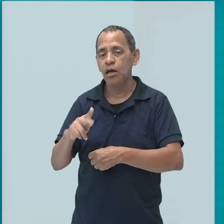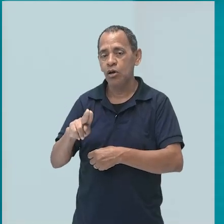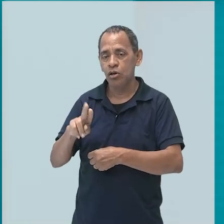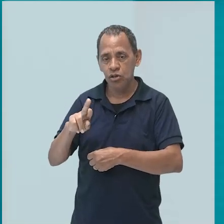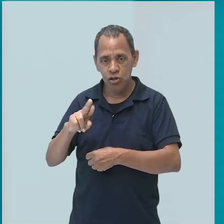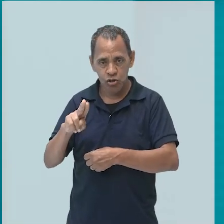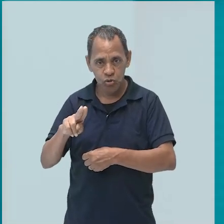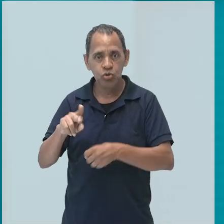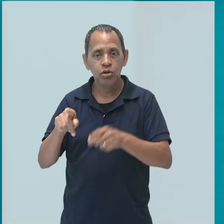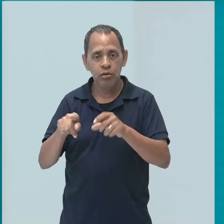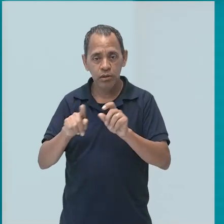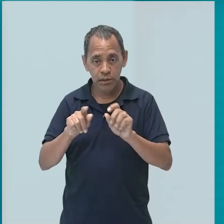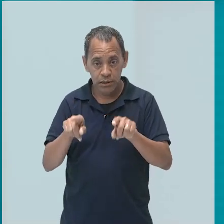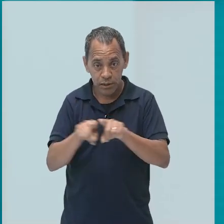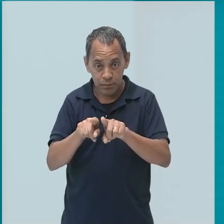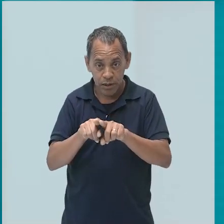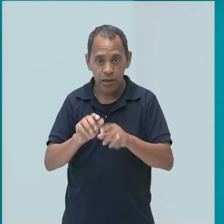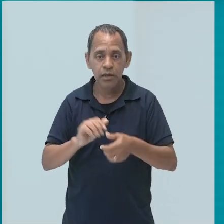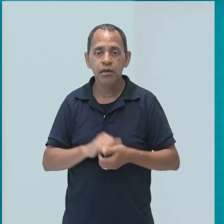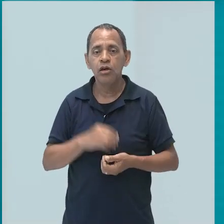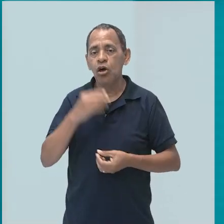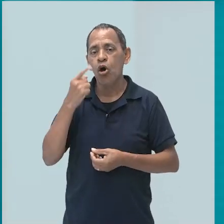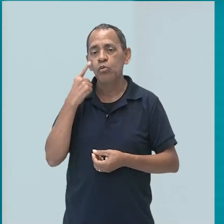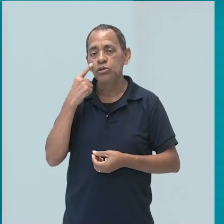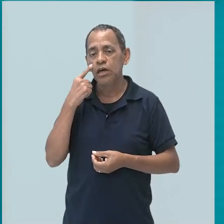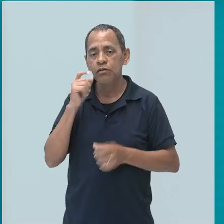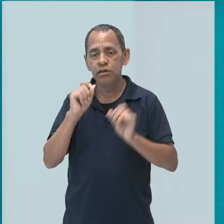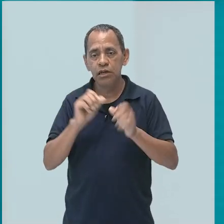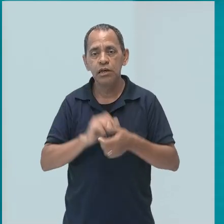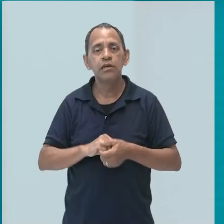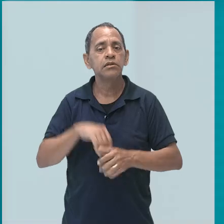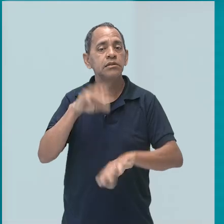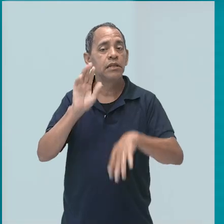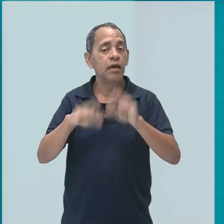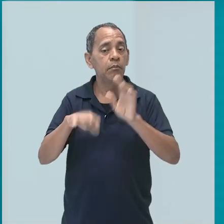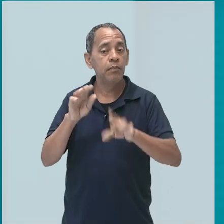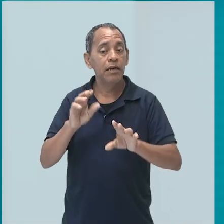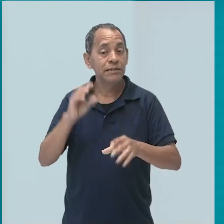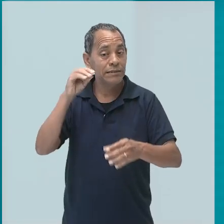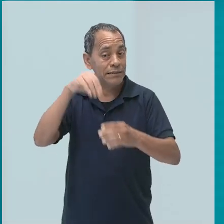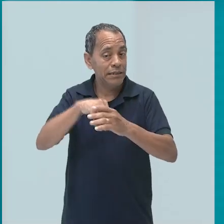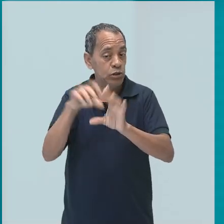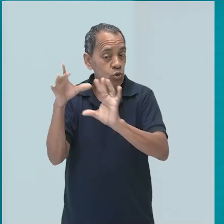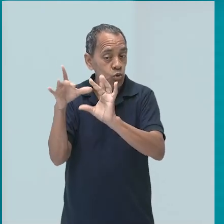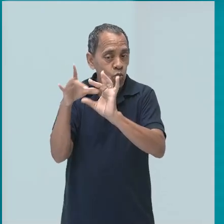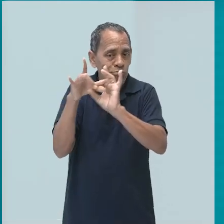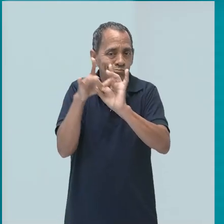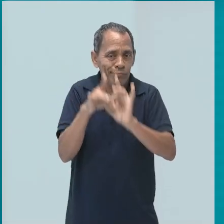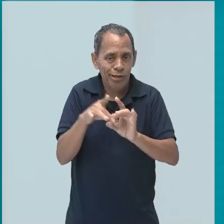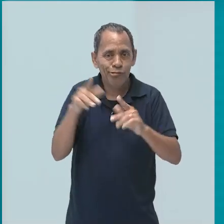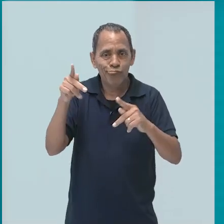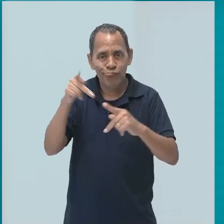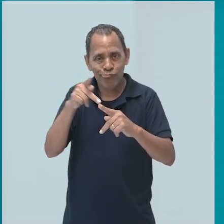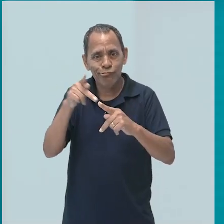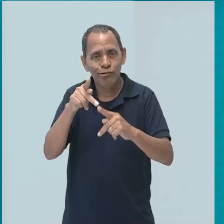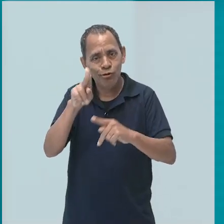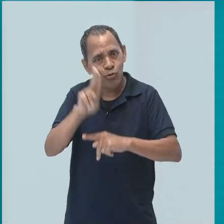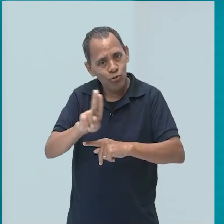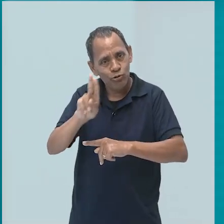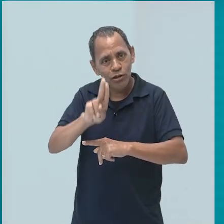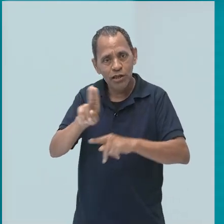sujeito aqui nessa oração. Então, observe que isso vai depender sempre do contexto em que a preposição é empregada. Então, você não